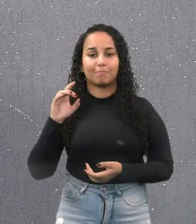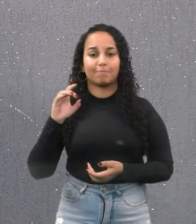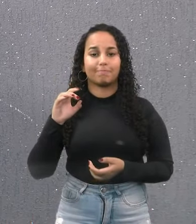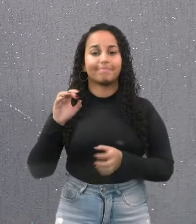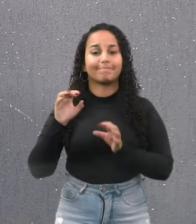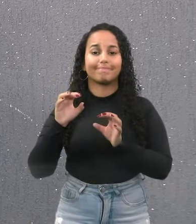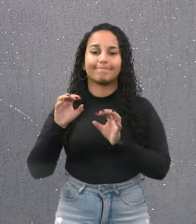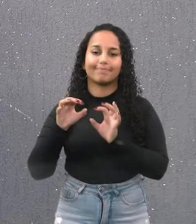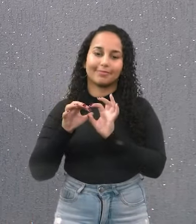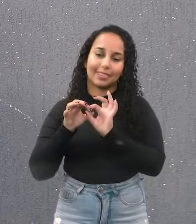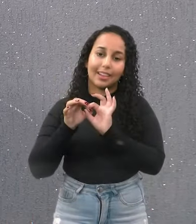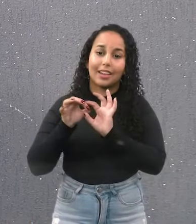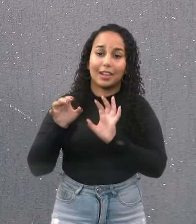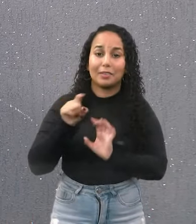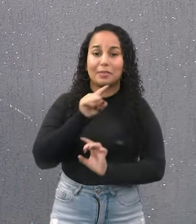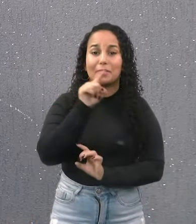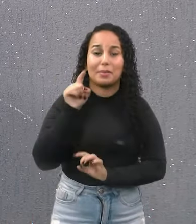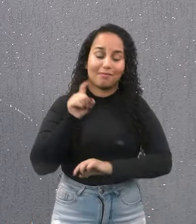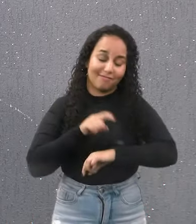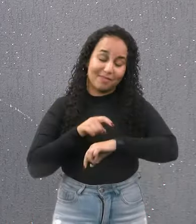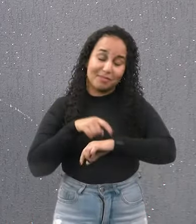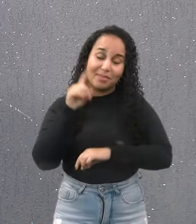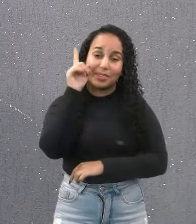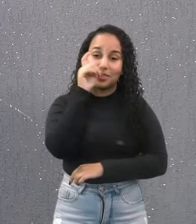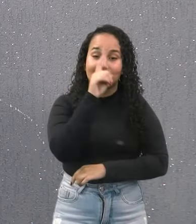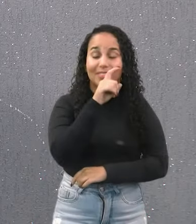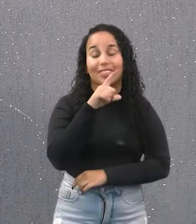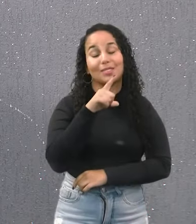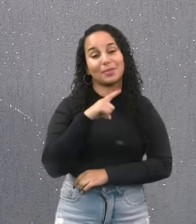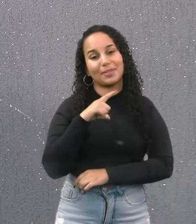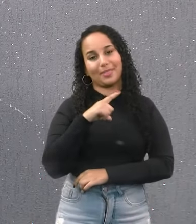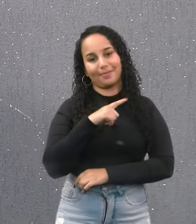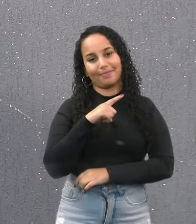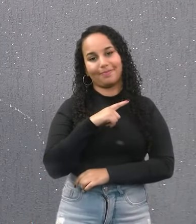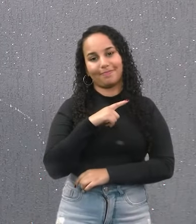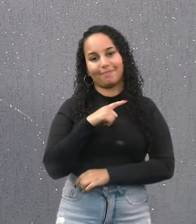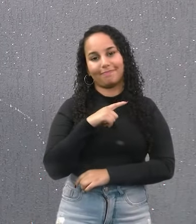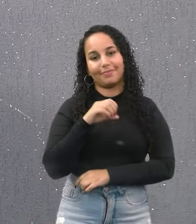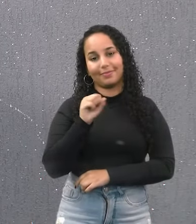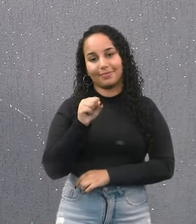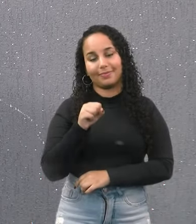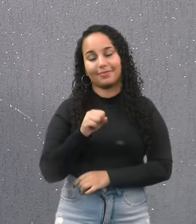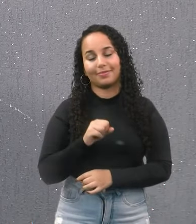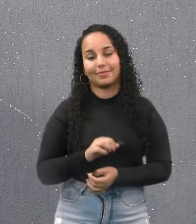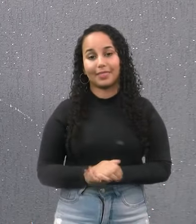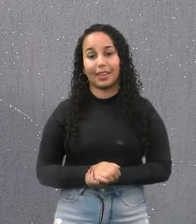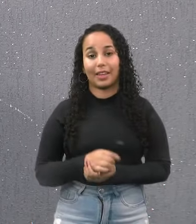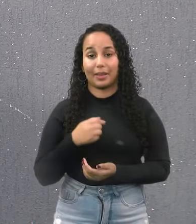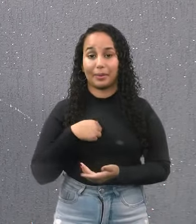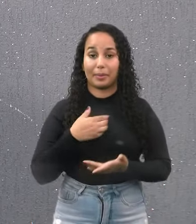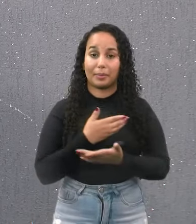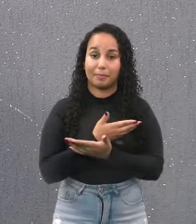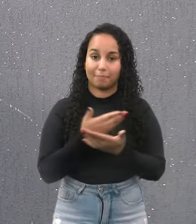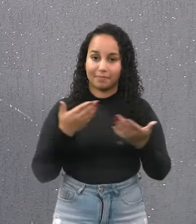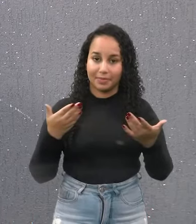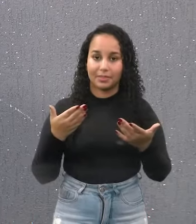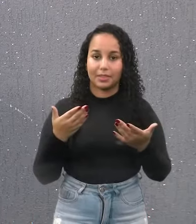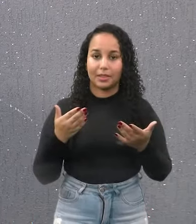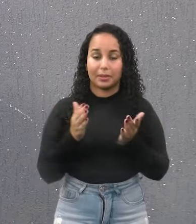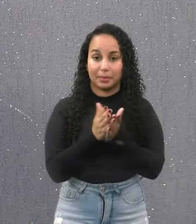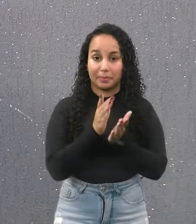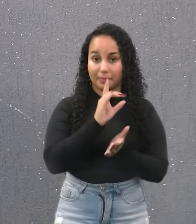você passar por essas provações. Deus não vai te livrar de passar pelo deserto. Eu queria compartilhar com os irmãos